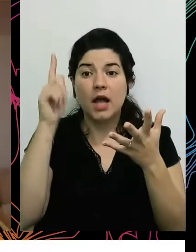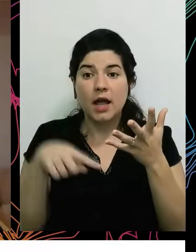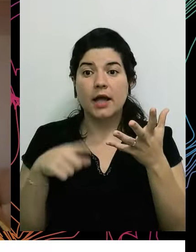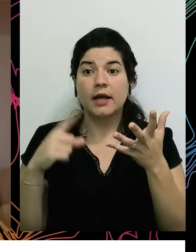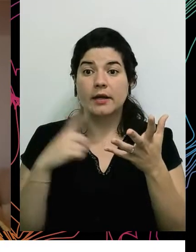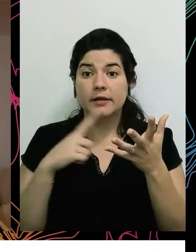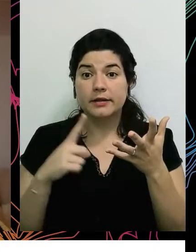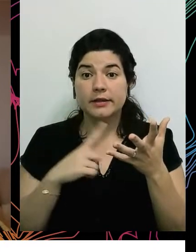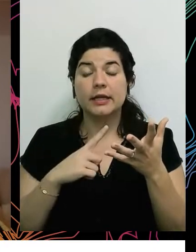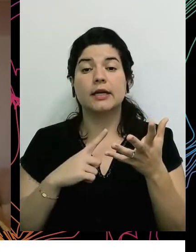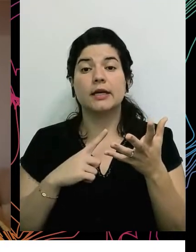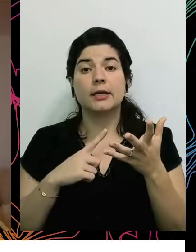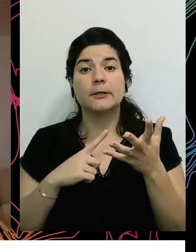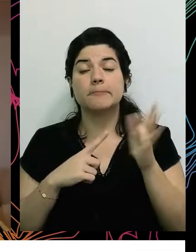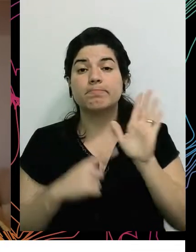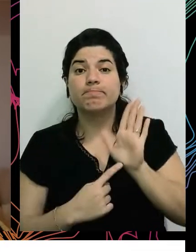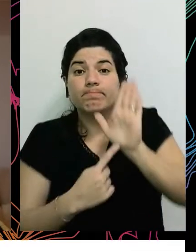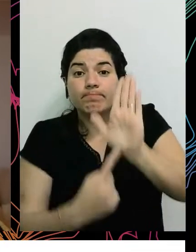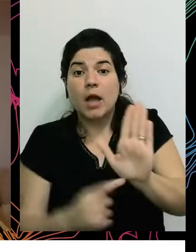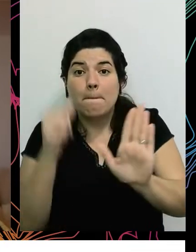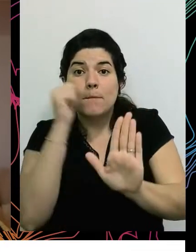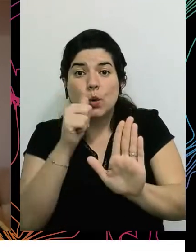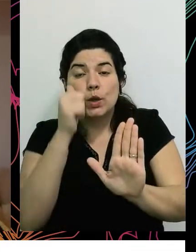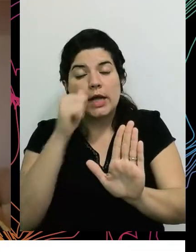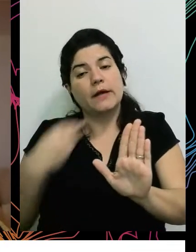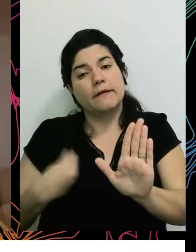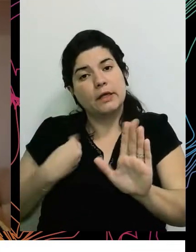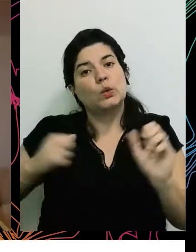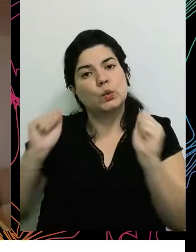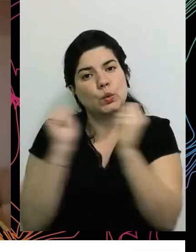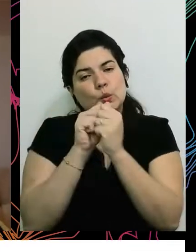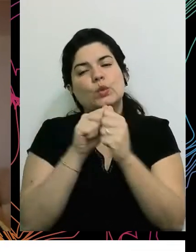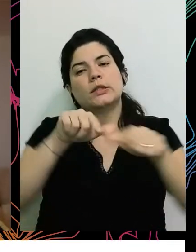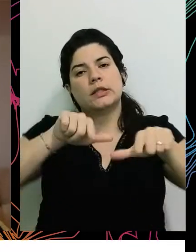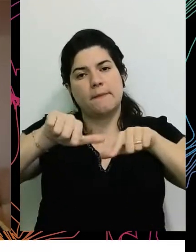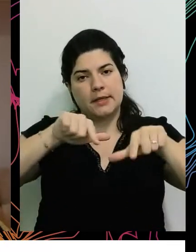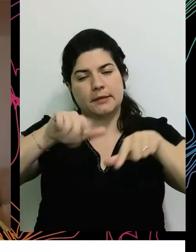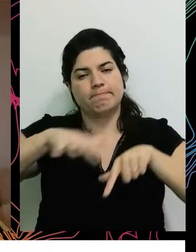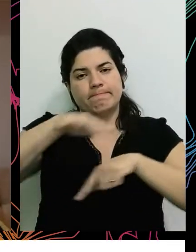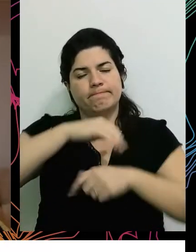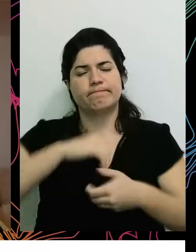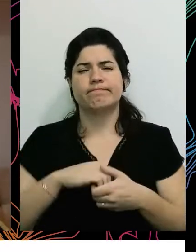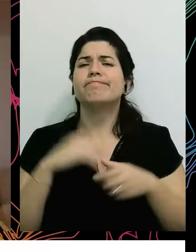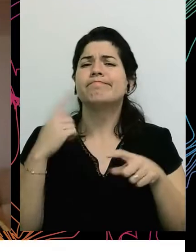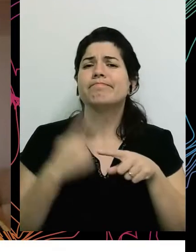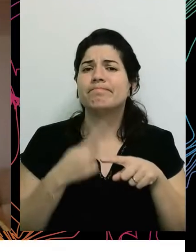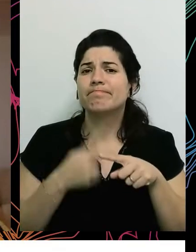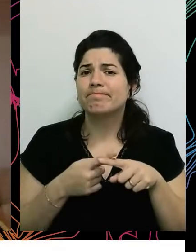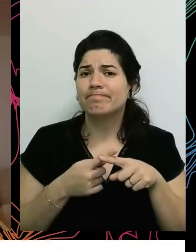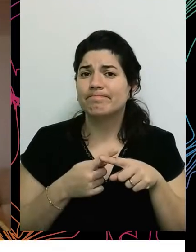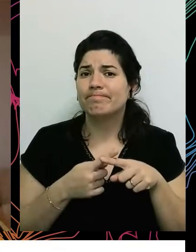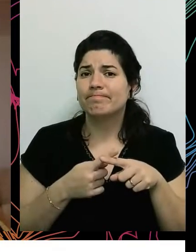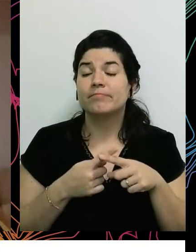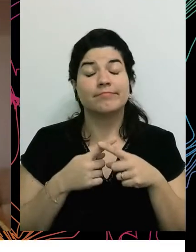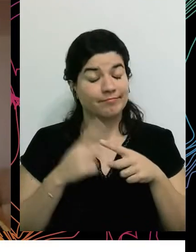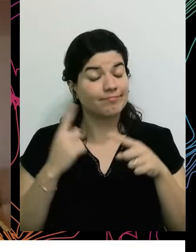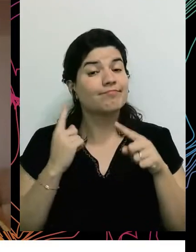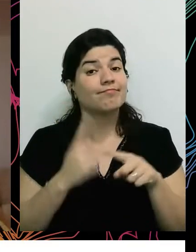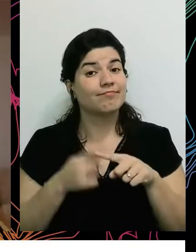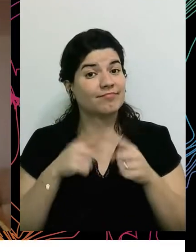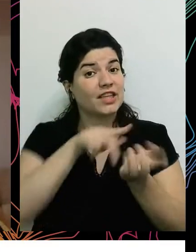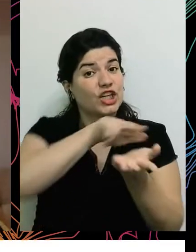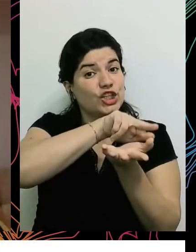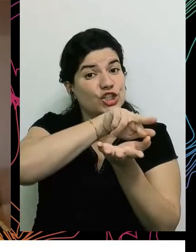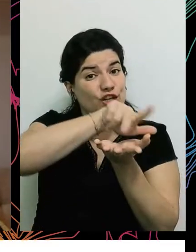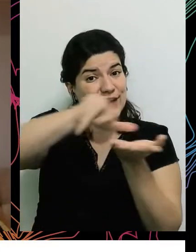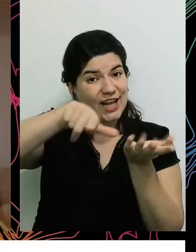essa presença feminina a bordo das unidades. E por que isso é feito? Porque a diversidade de